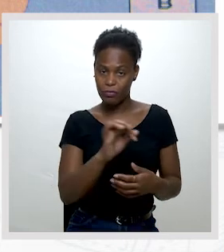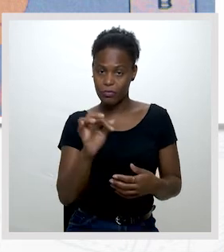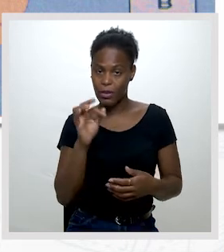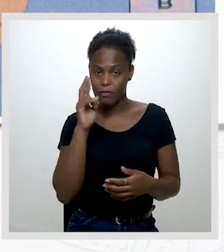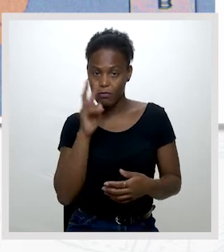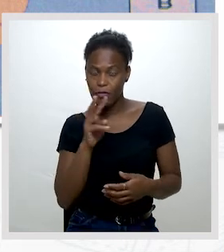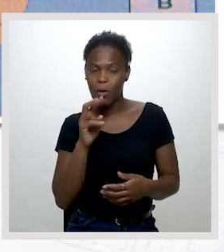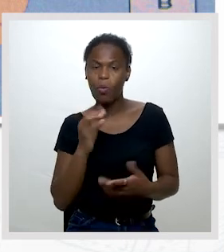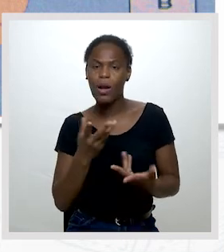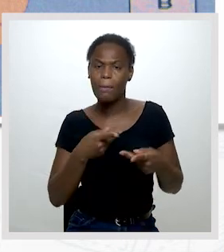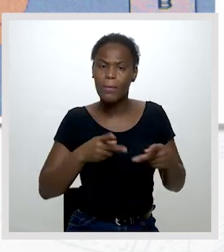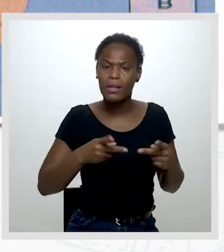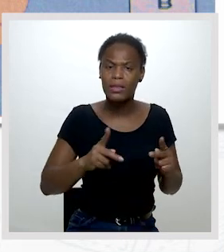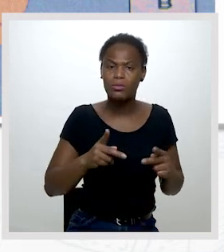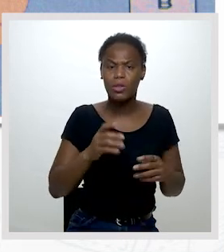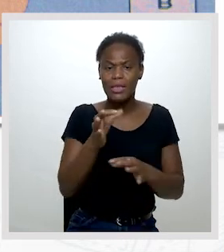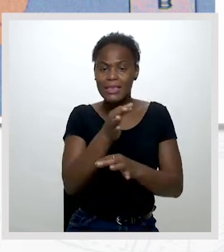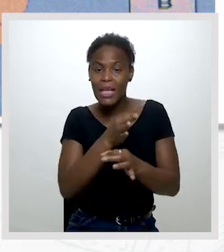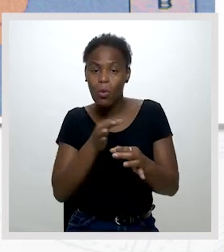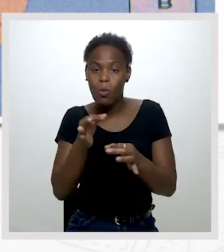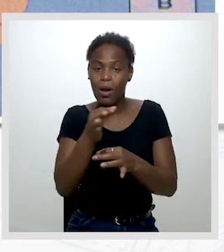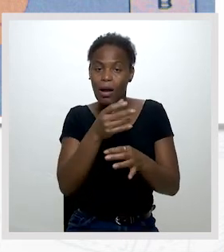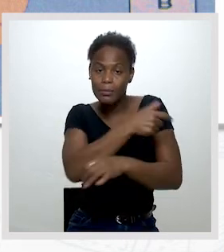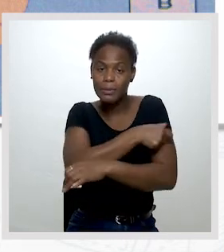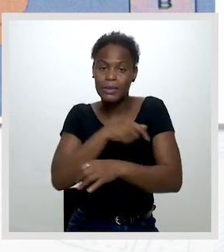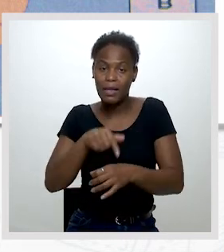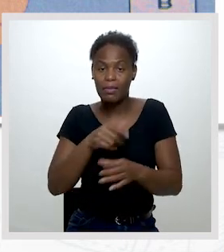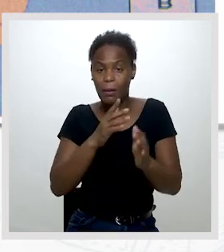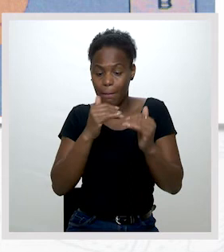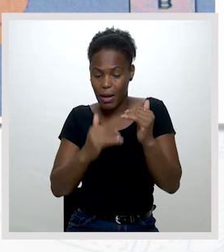é o mecanismo celular que está representado nesta etapa.